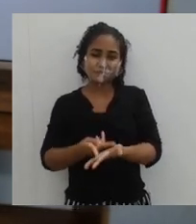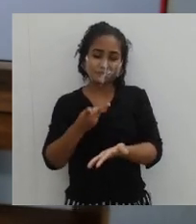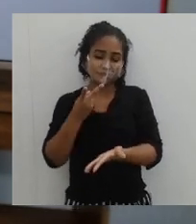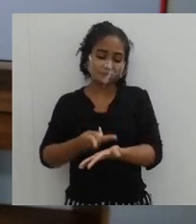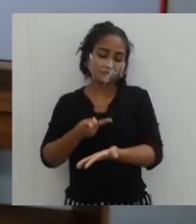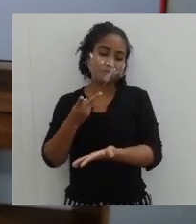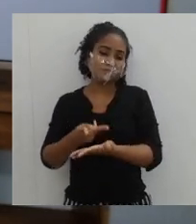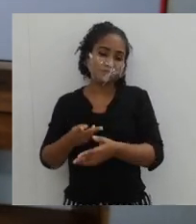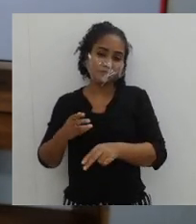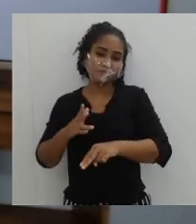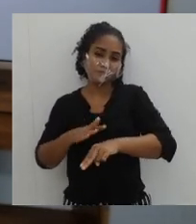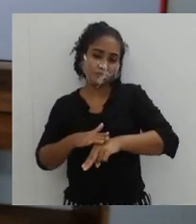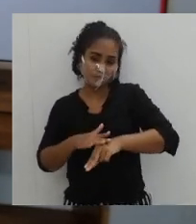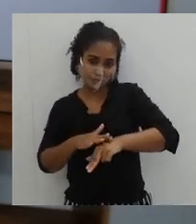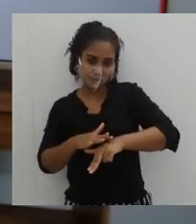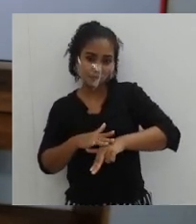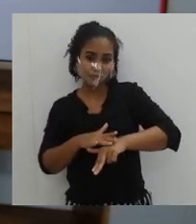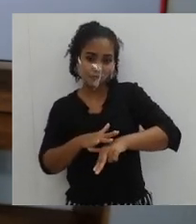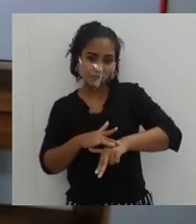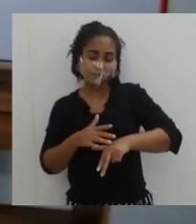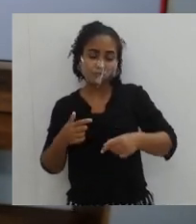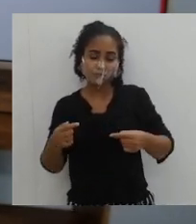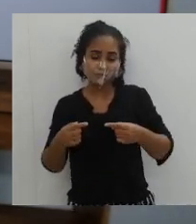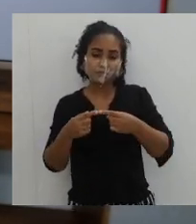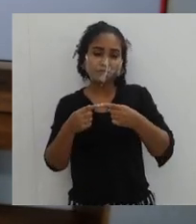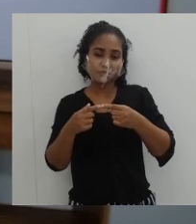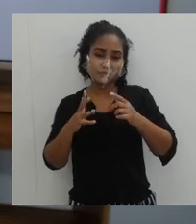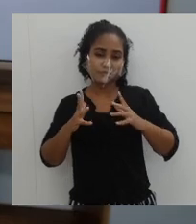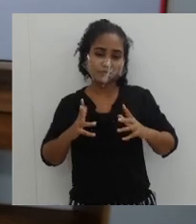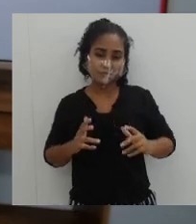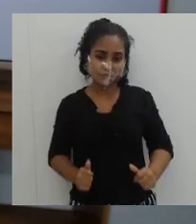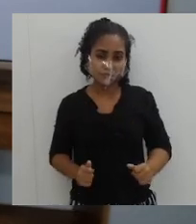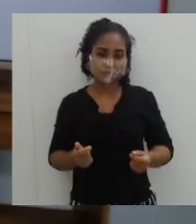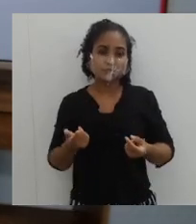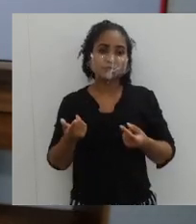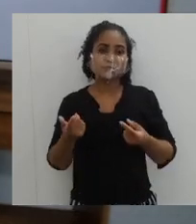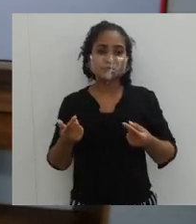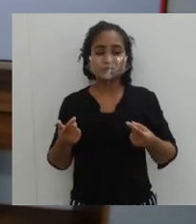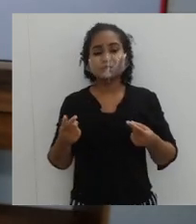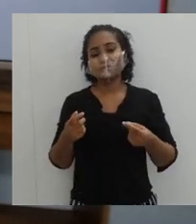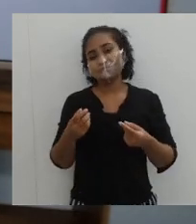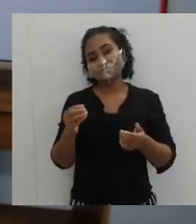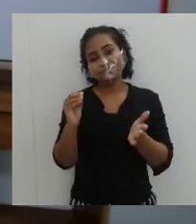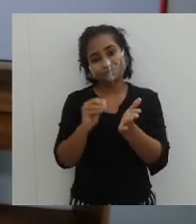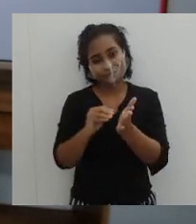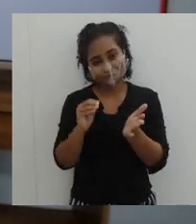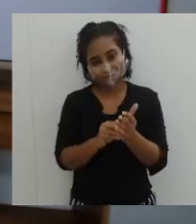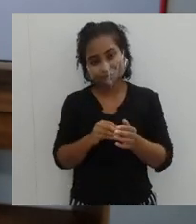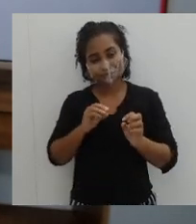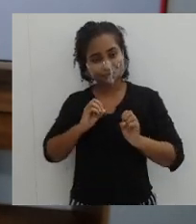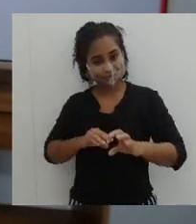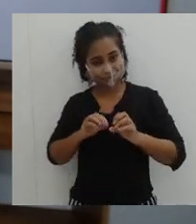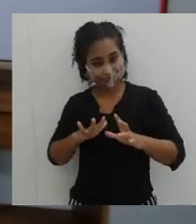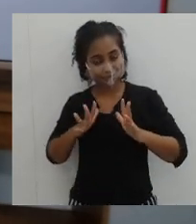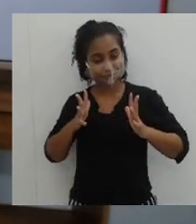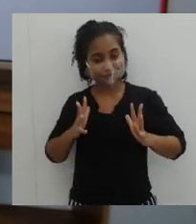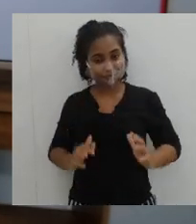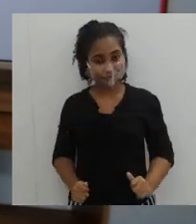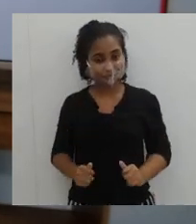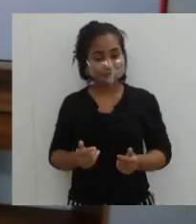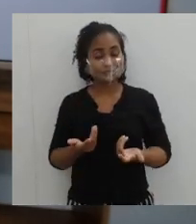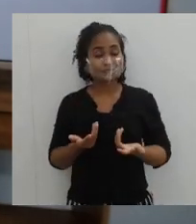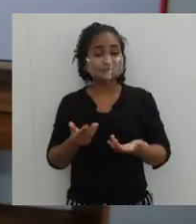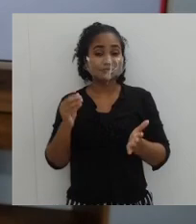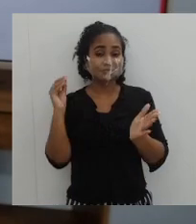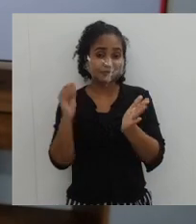de endemias associadas ao saneamento, associado à falta da educação sanitária, né?